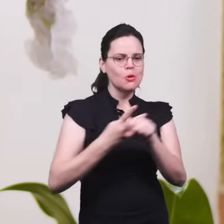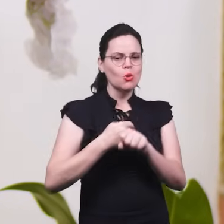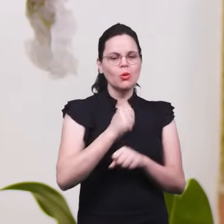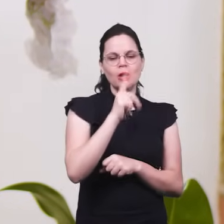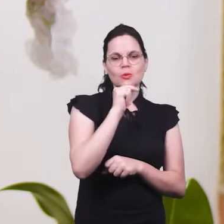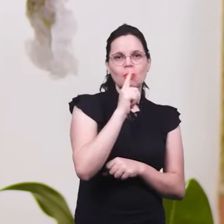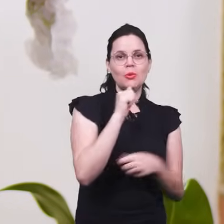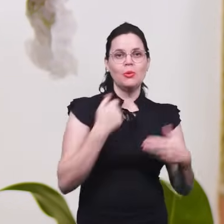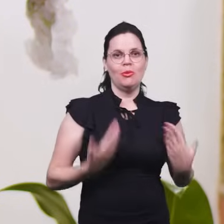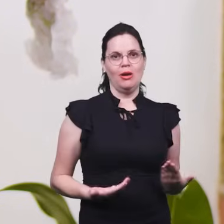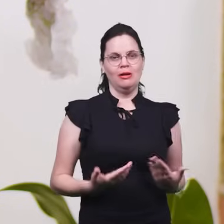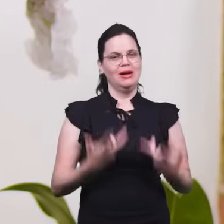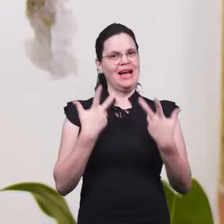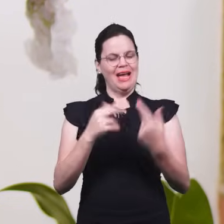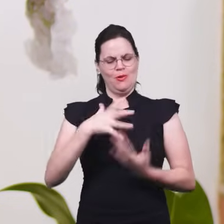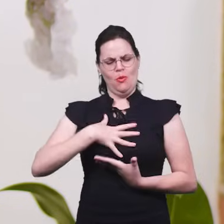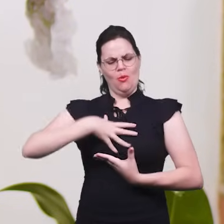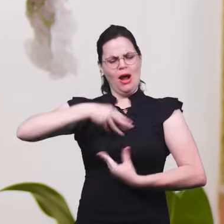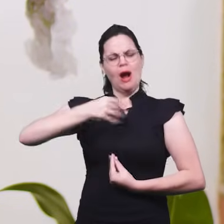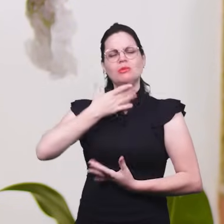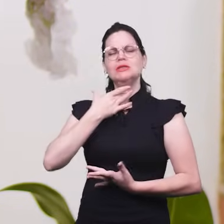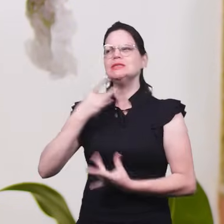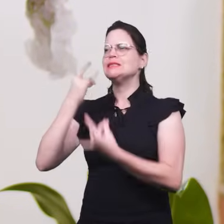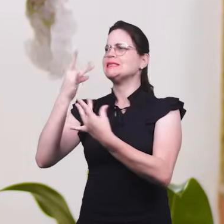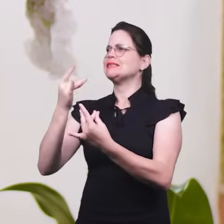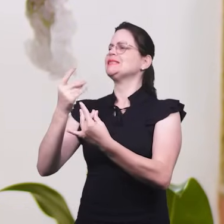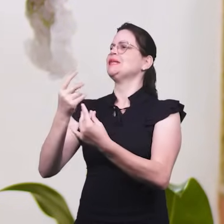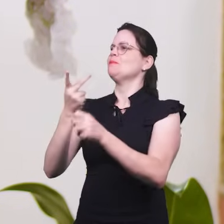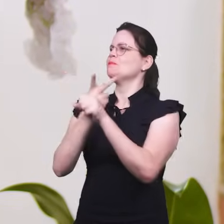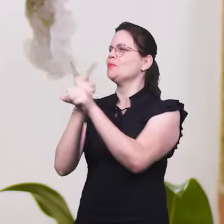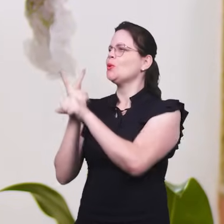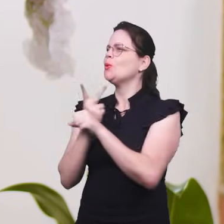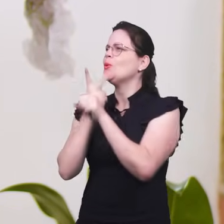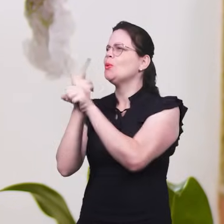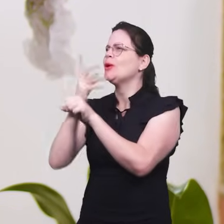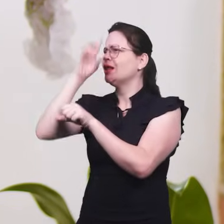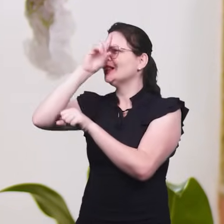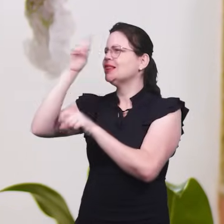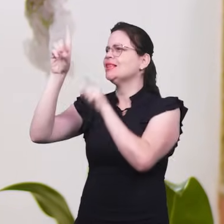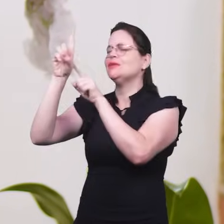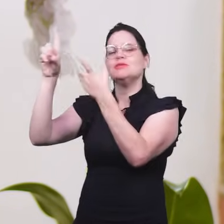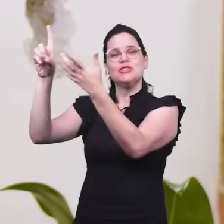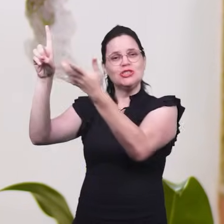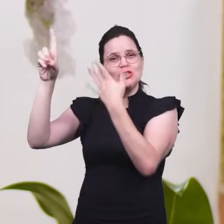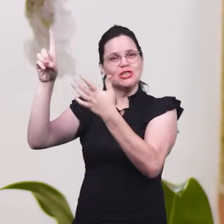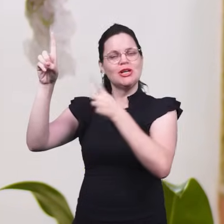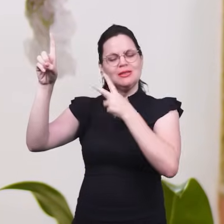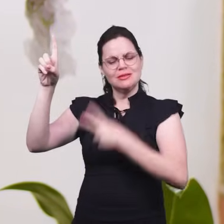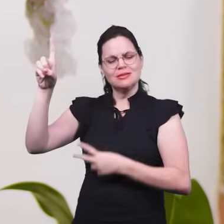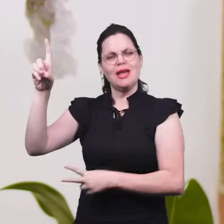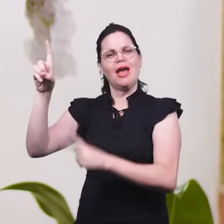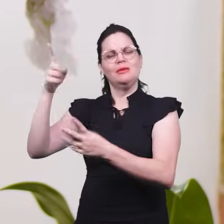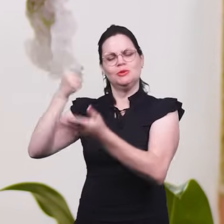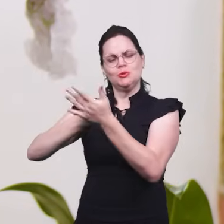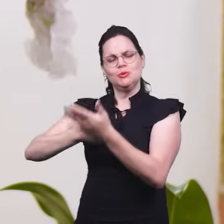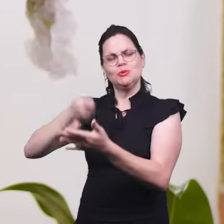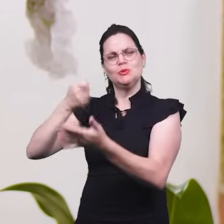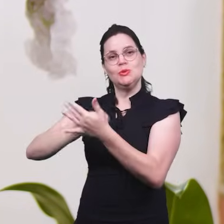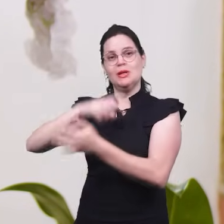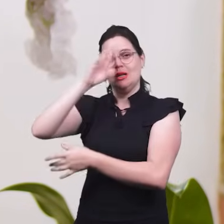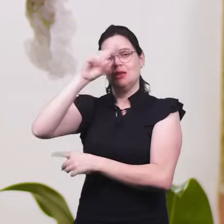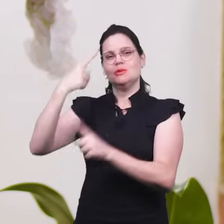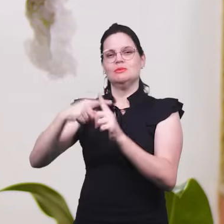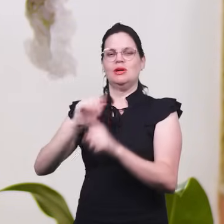compara isso à sede da nossa alma por Deus. Nós buscamos ao Senhor, nós procuramos buscar ao Senhor porque